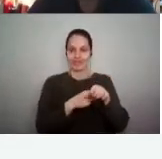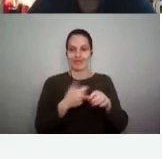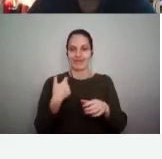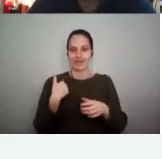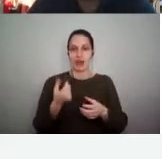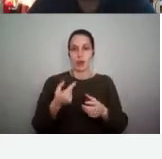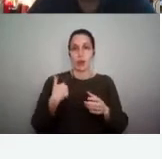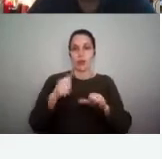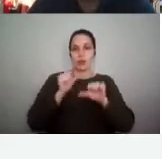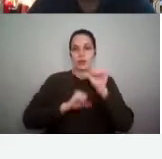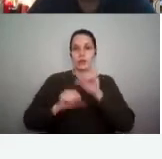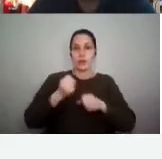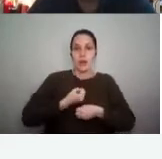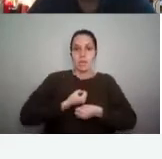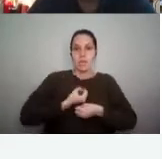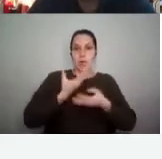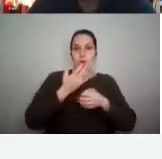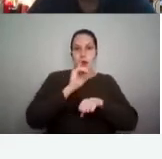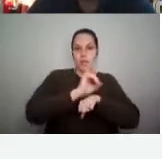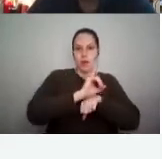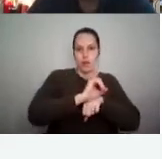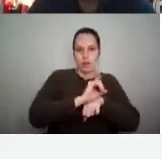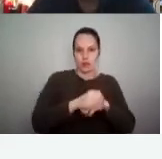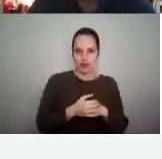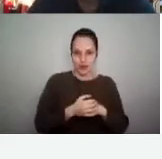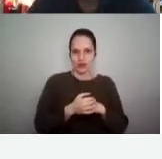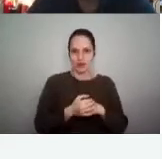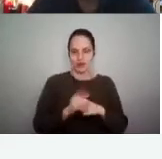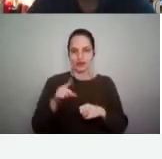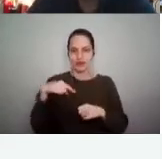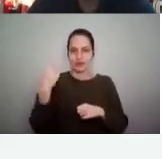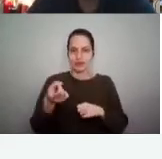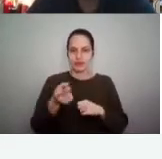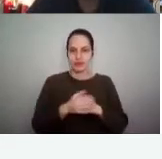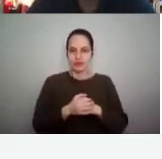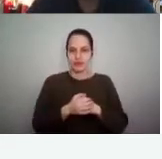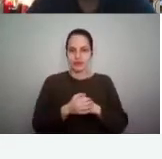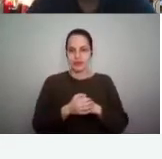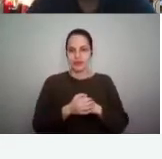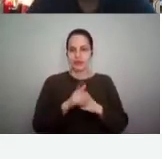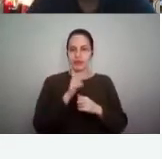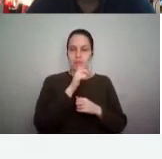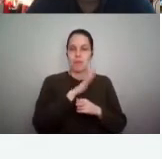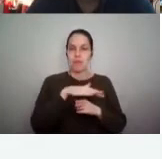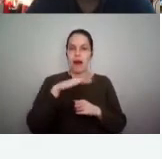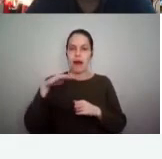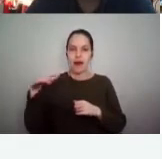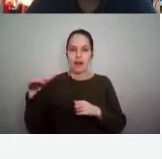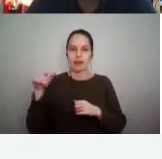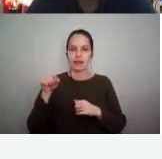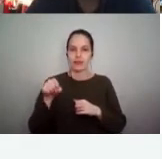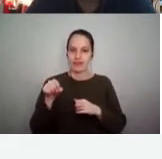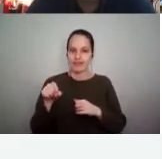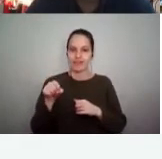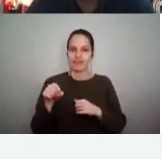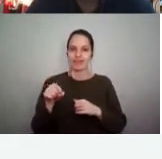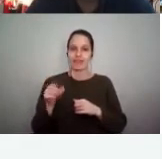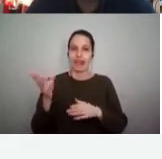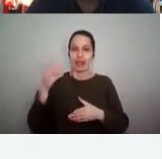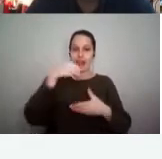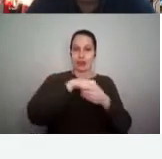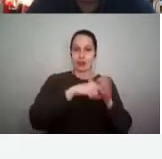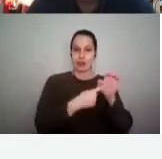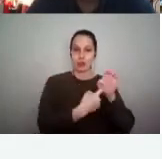Tá? Pode passar o próximo. Ó, o mar lá para dentro da galeria, eu